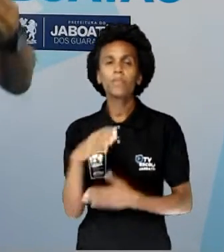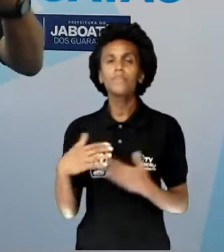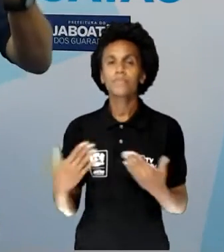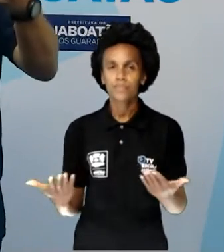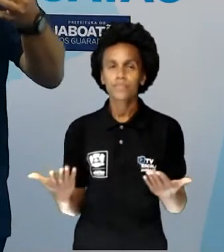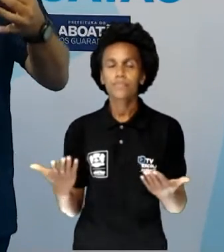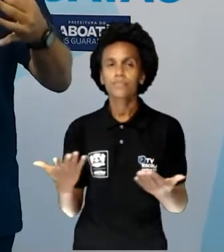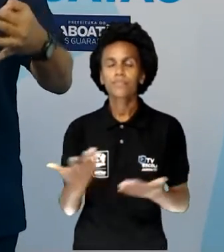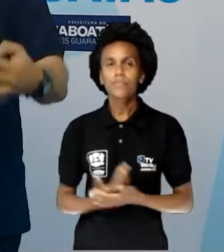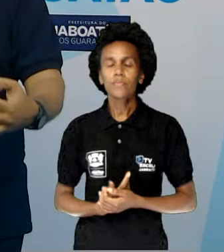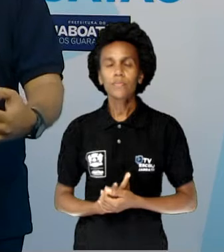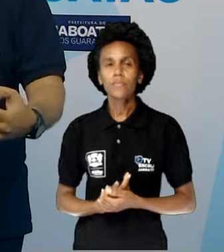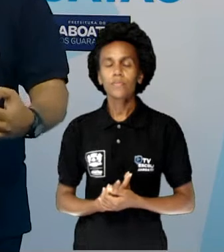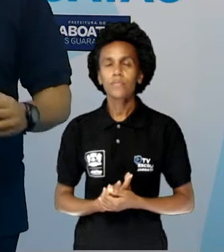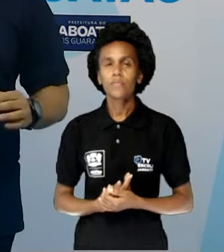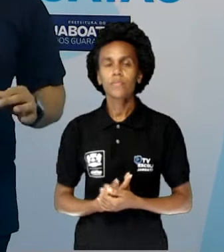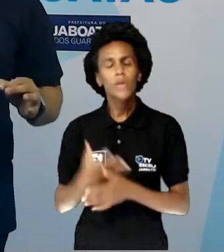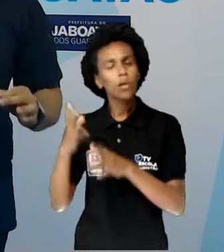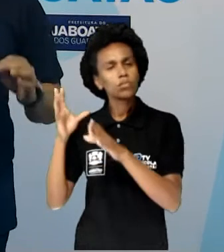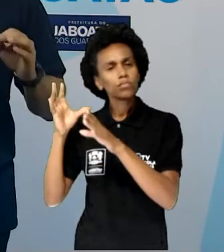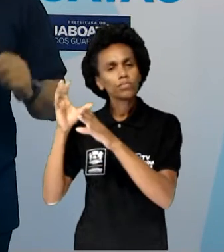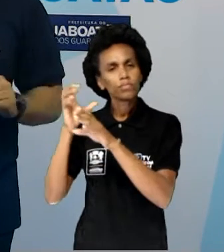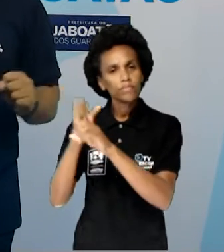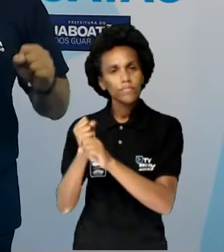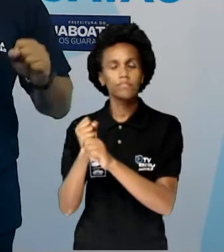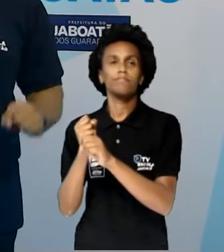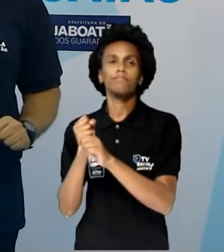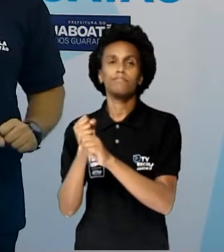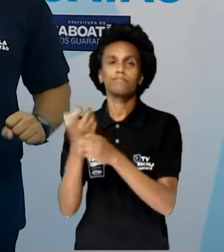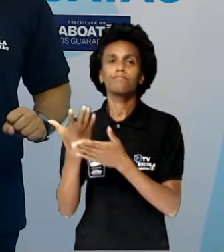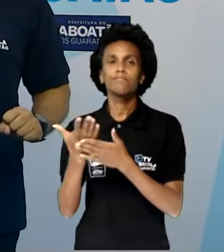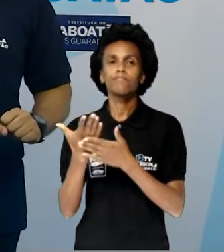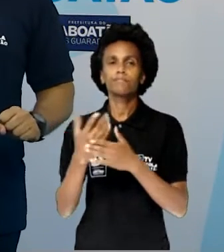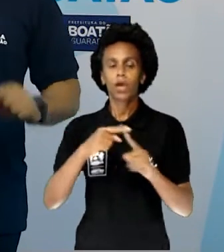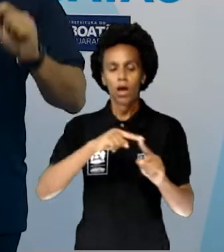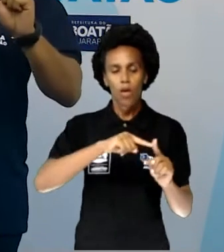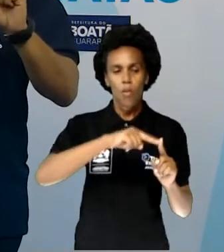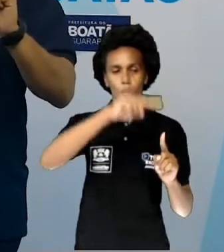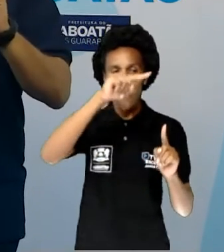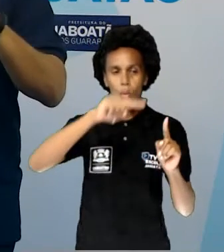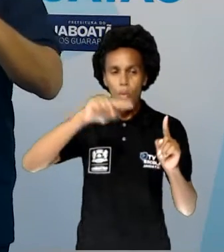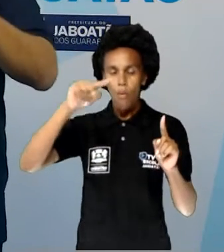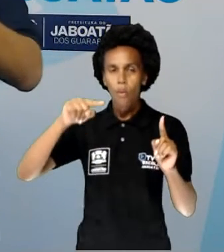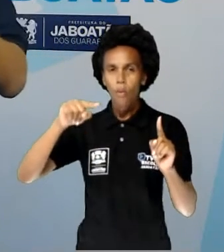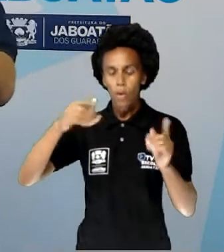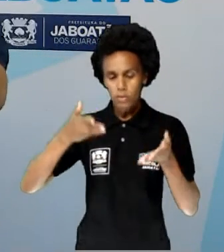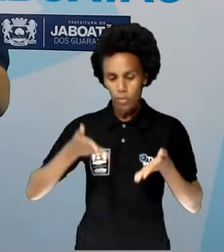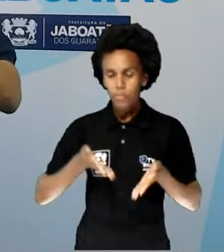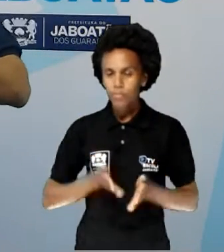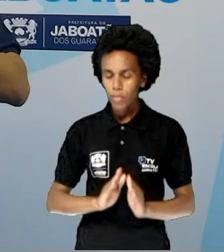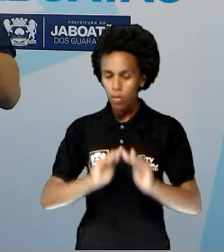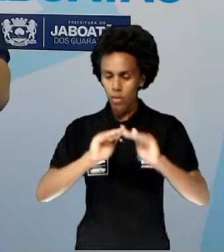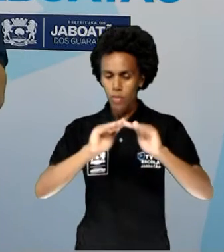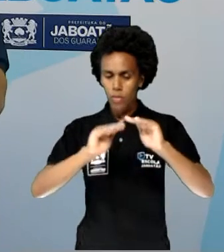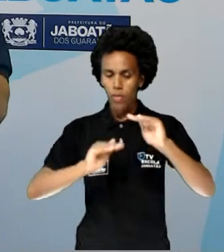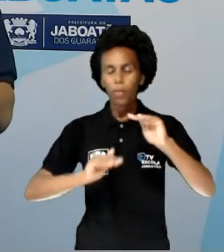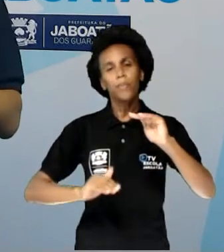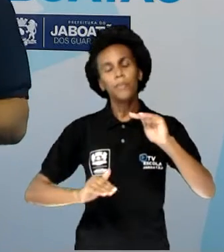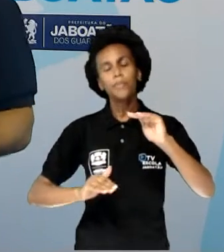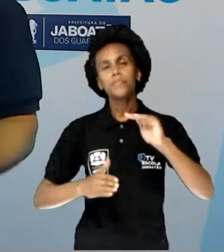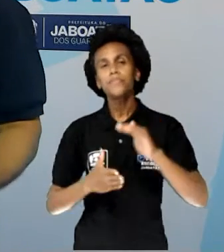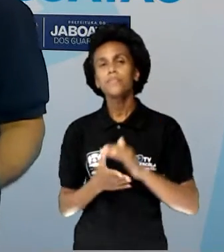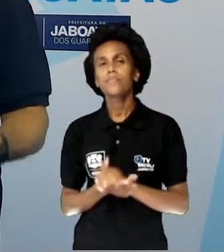resultado que a taxa de fecundidade está diminuindo. Acompanhe que um grande fator para que essa taxa